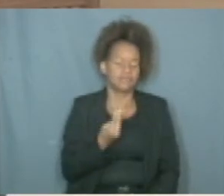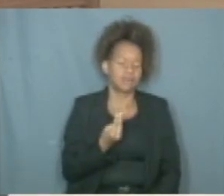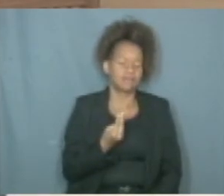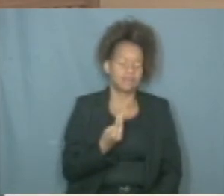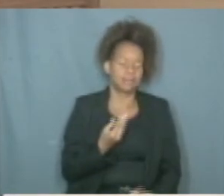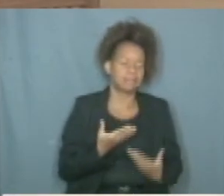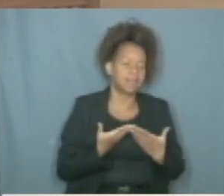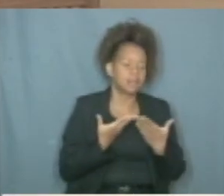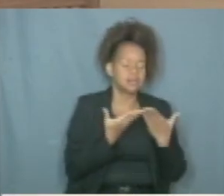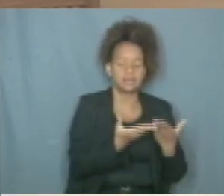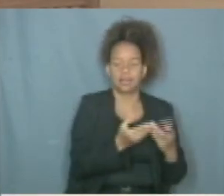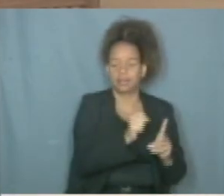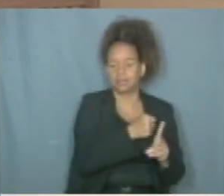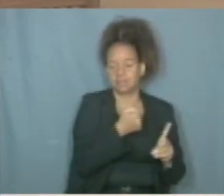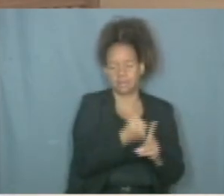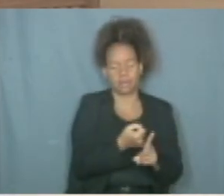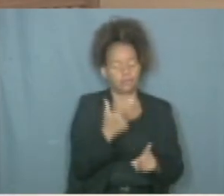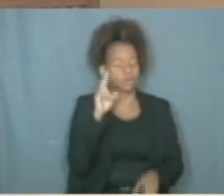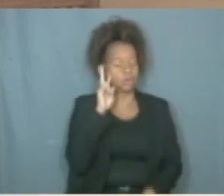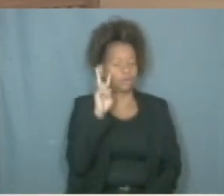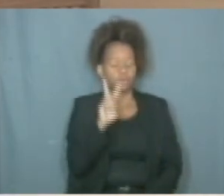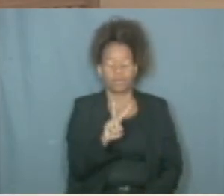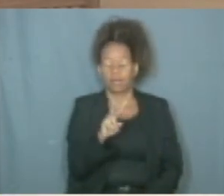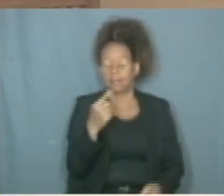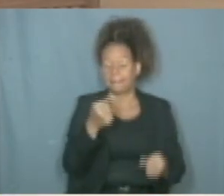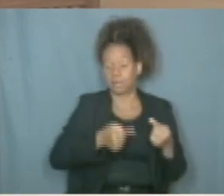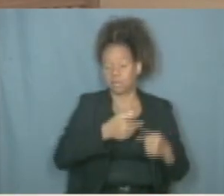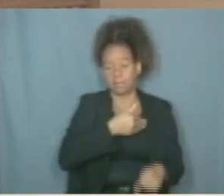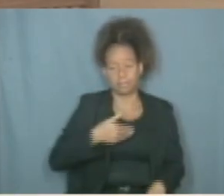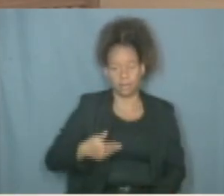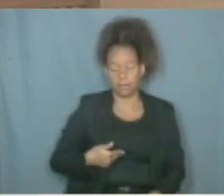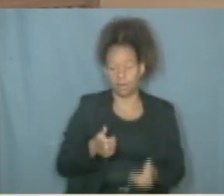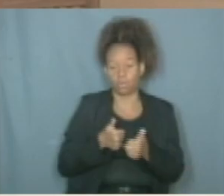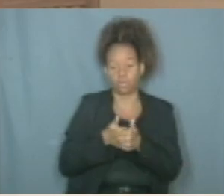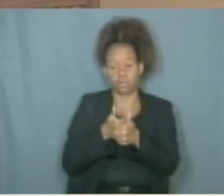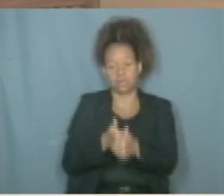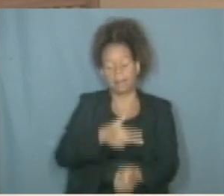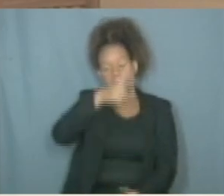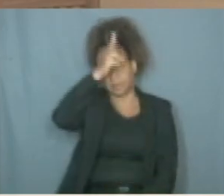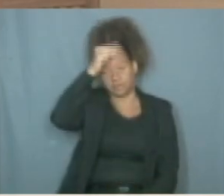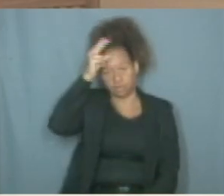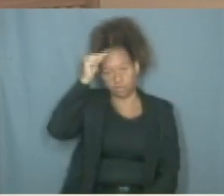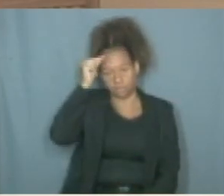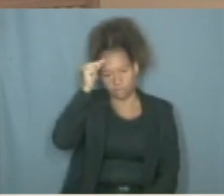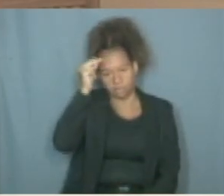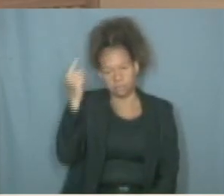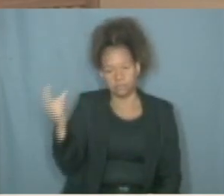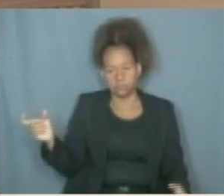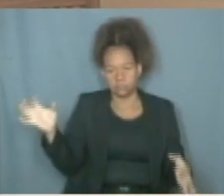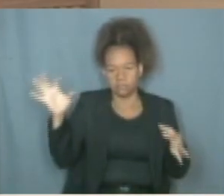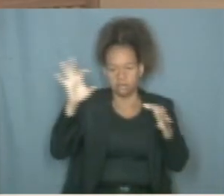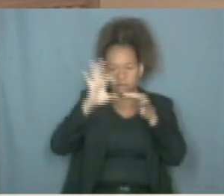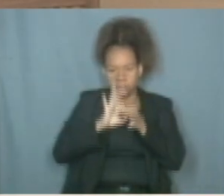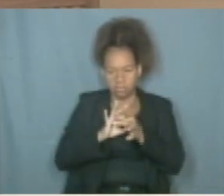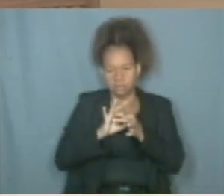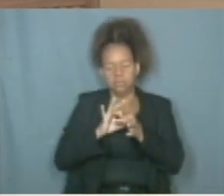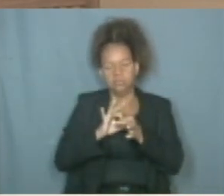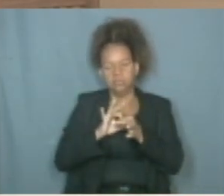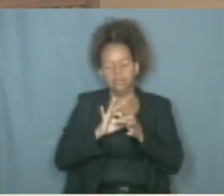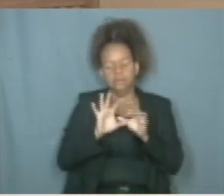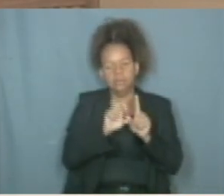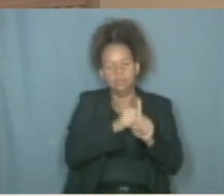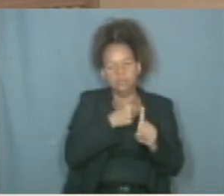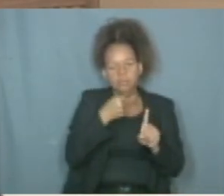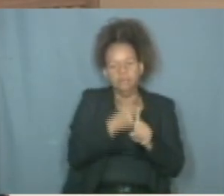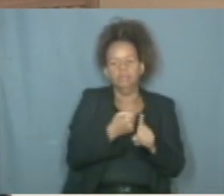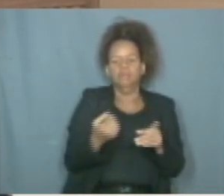e que não vê políticas públicas conduzidas pela prefeitura que possa reintegrar essa pessoa à